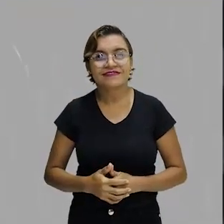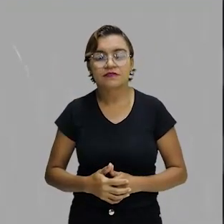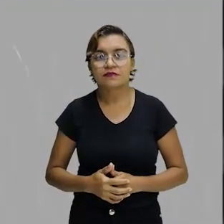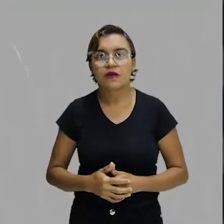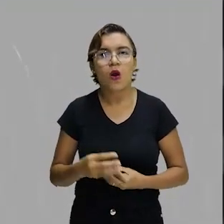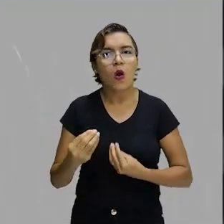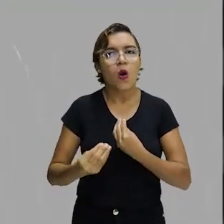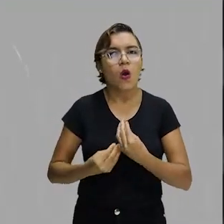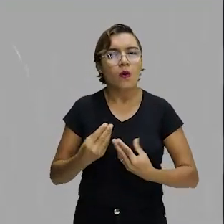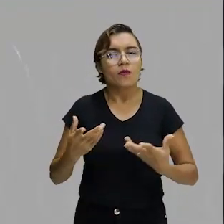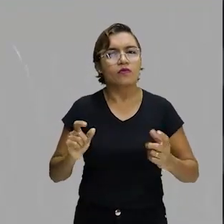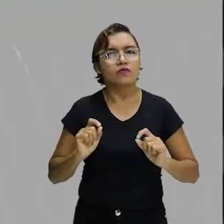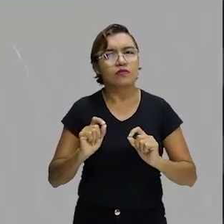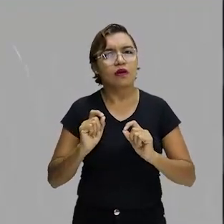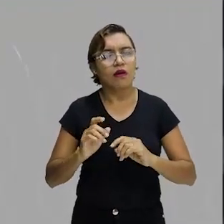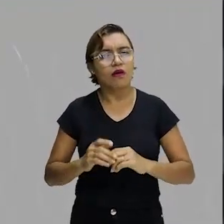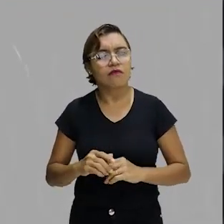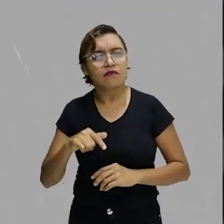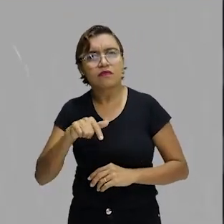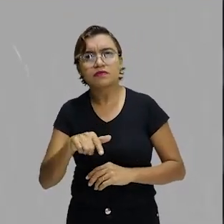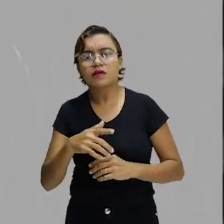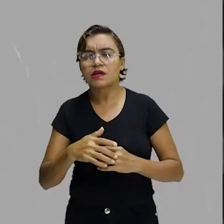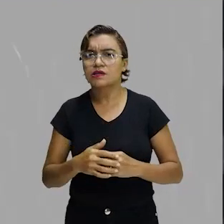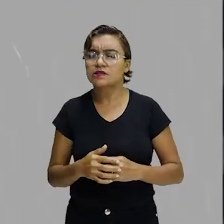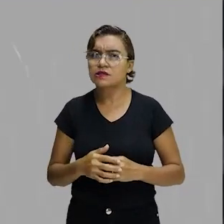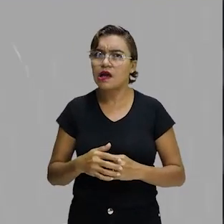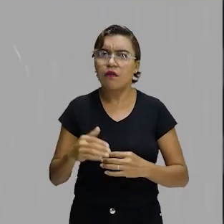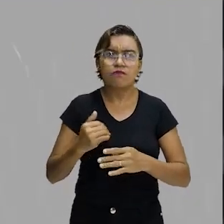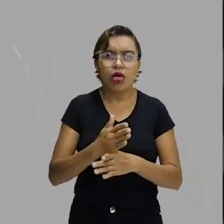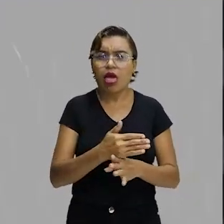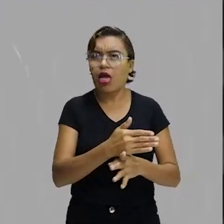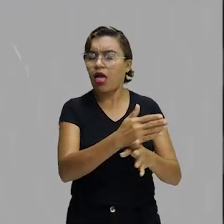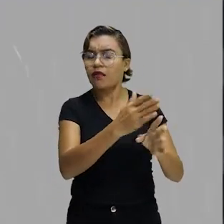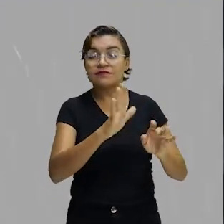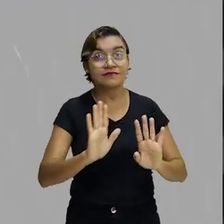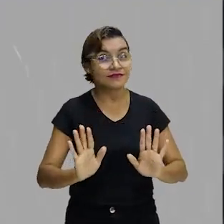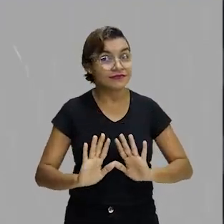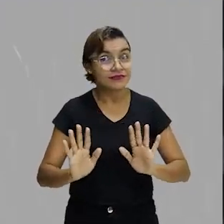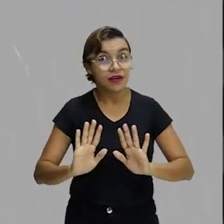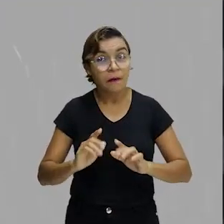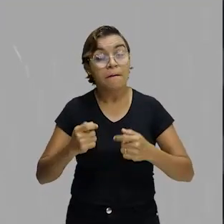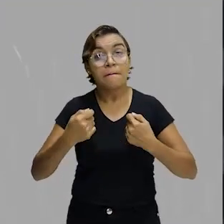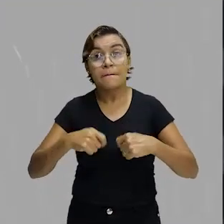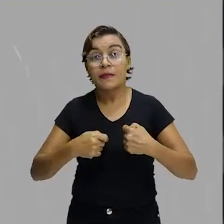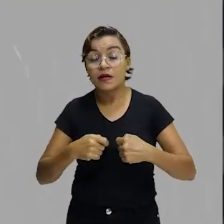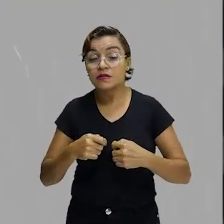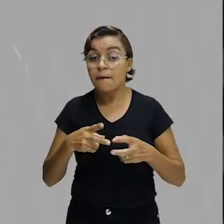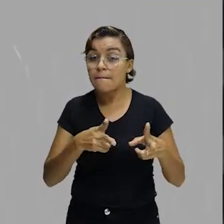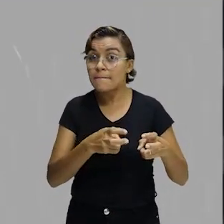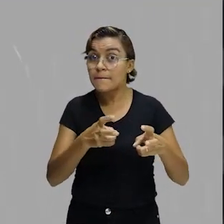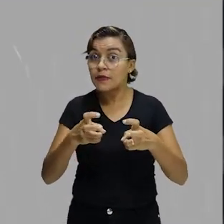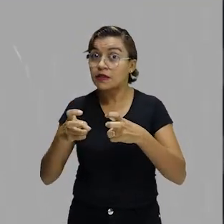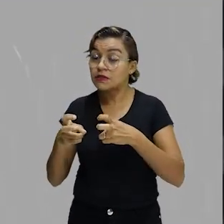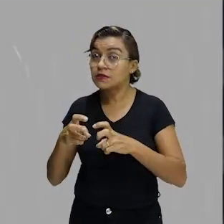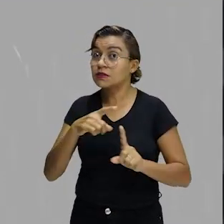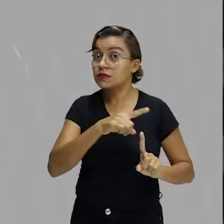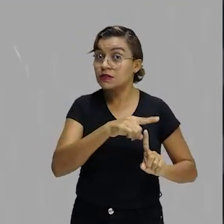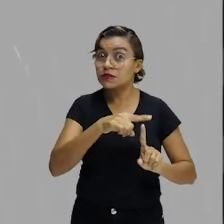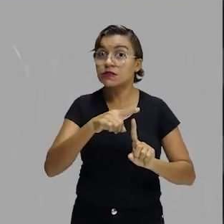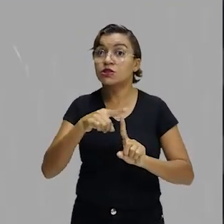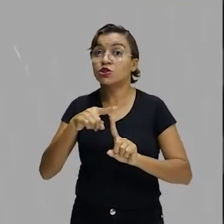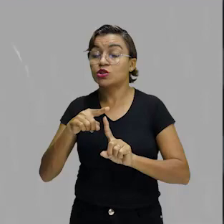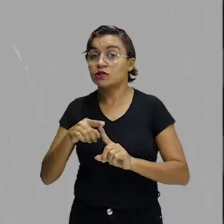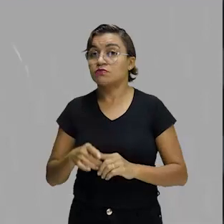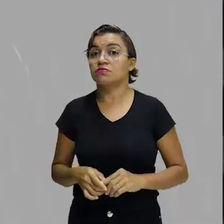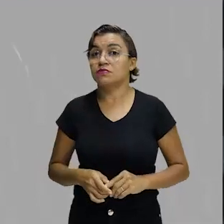vou admitir vocês se deixarem levar por cantos de sereia. Vocês têm de perceber esse tipo de coisa. Olha,